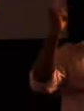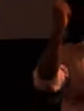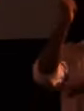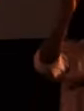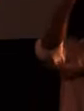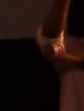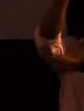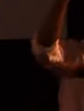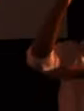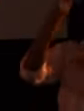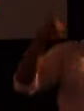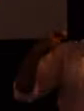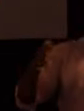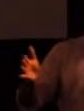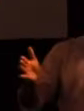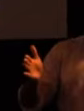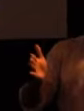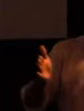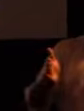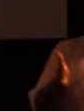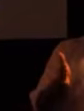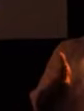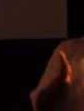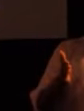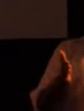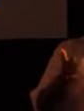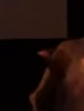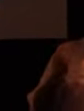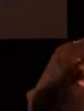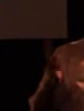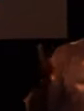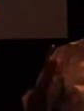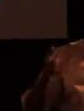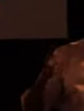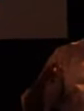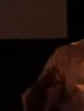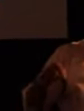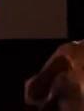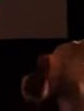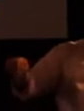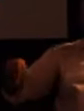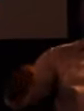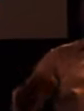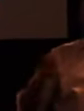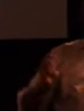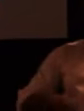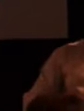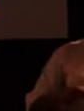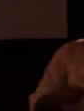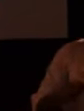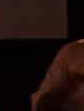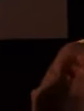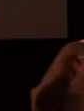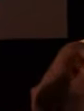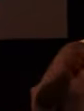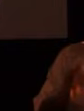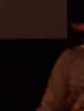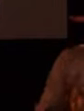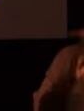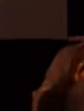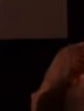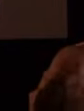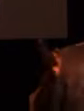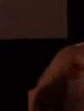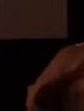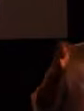se afastar mais dos vizinhos. E aí ele não tem um terreno que tem um atestado, um comprimento que seja possível. Então ele acaba, às